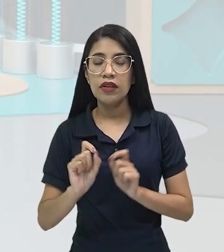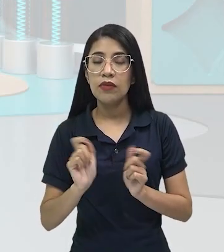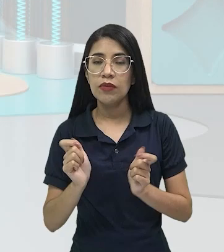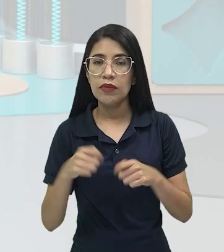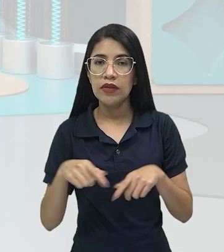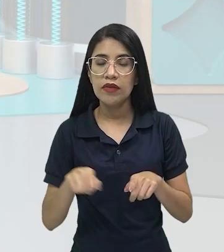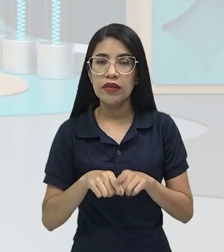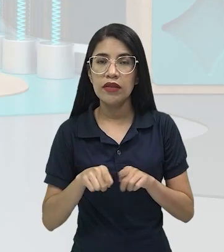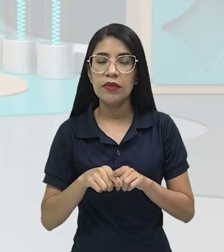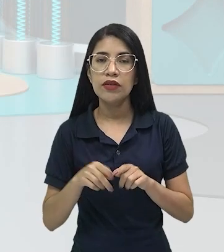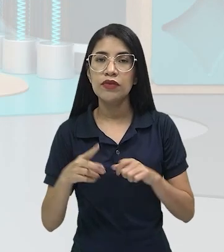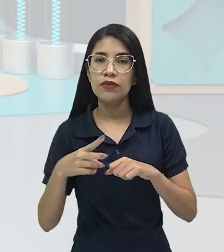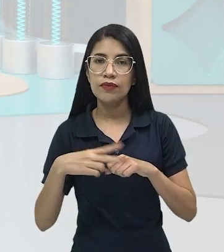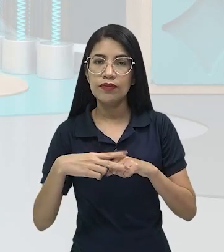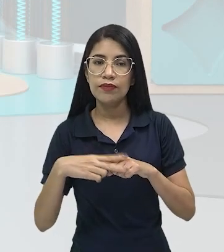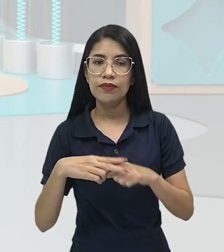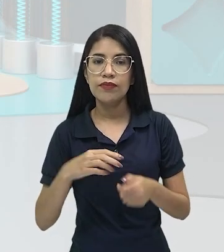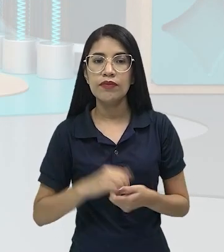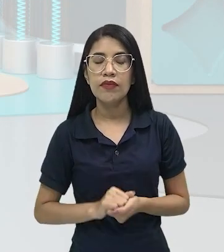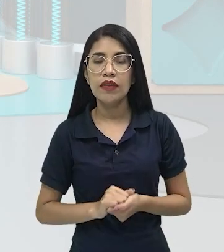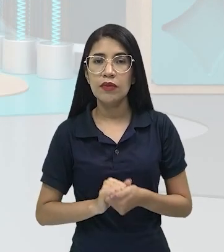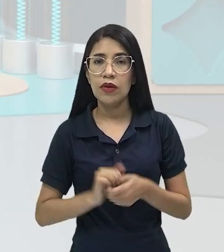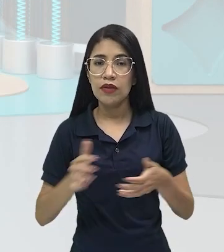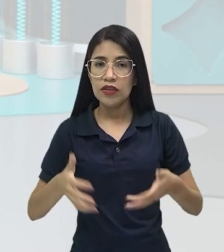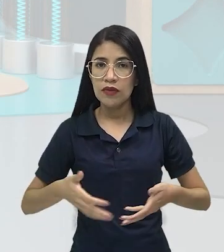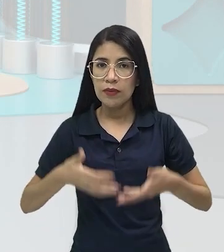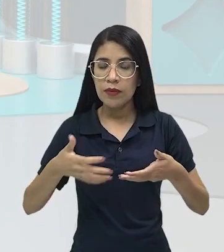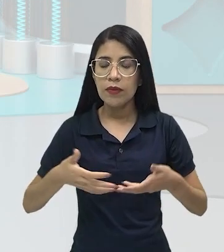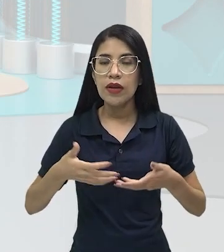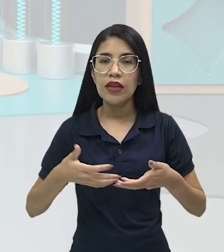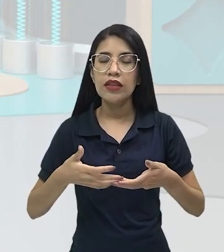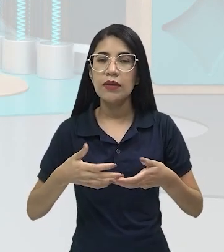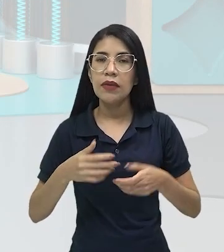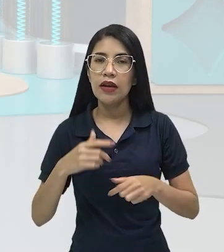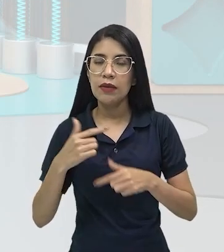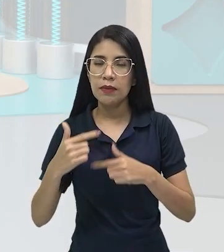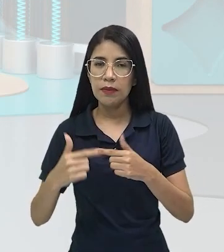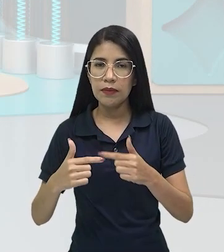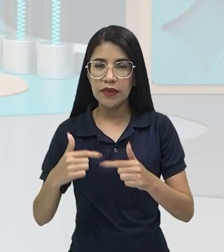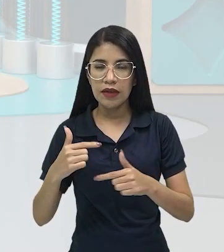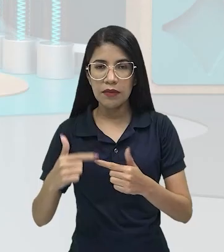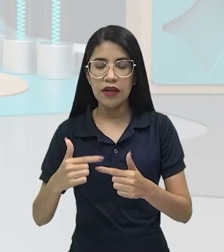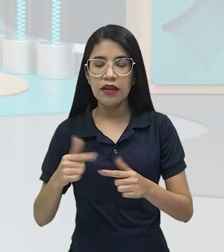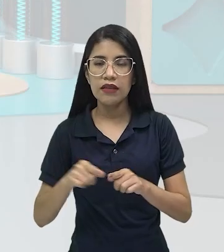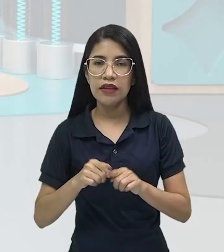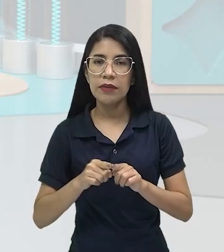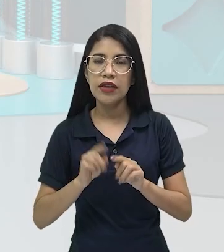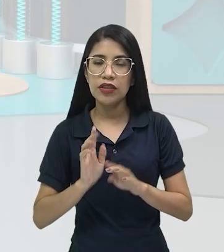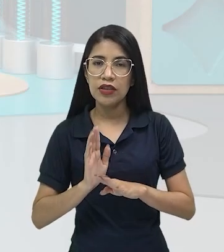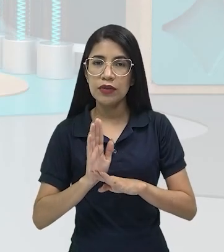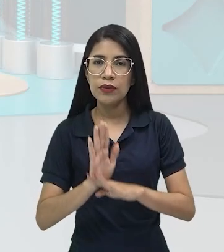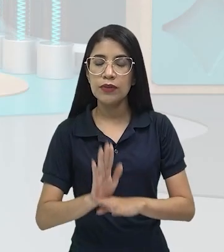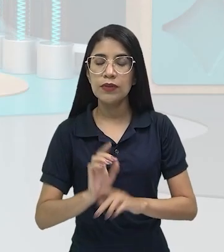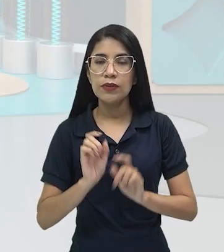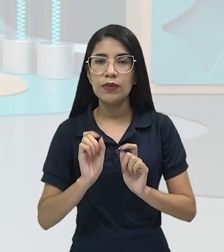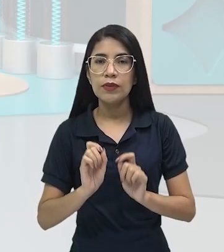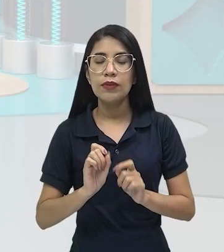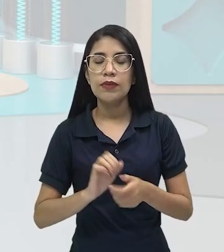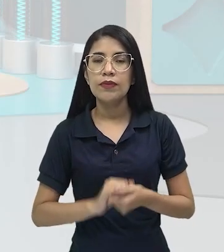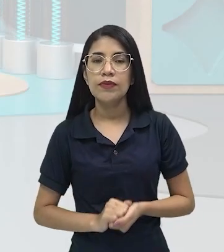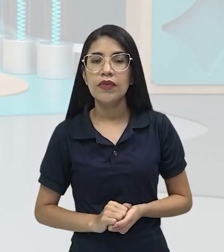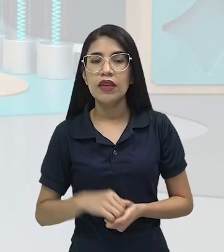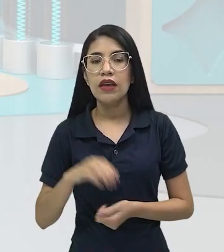possibilidade verbal. Quando nos engajamos nessas práticas, contribuímos. E aí nós temos essa ação contínua,